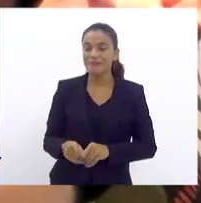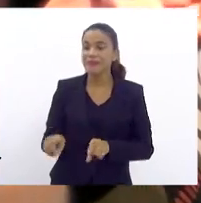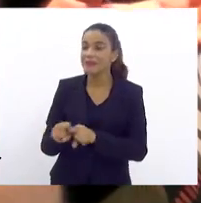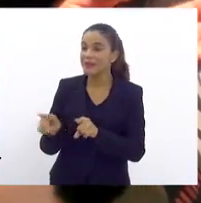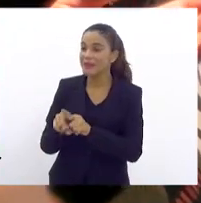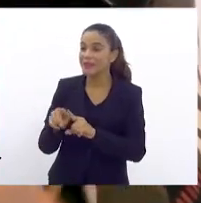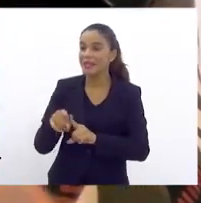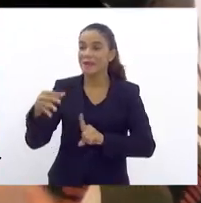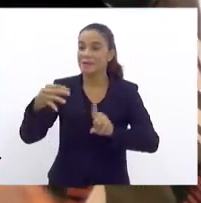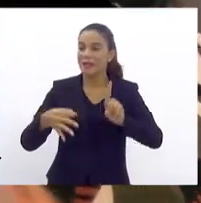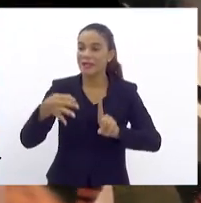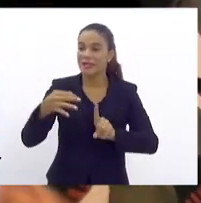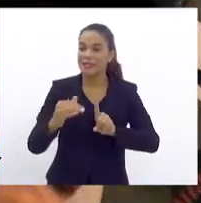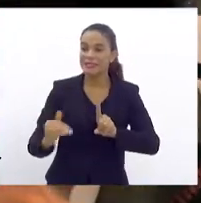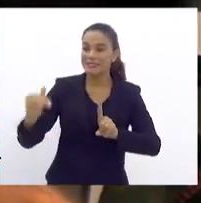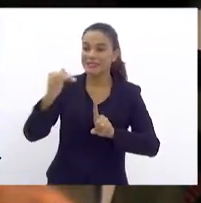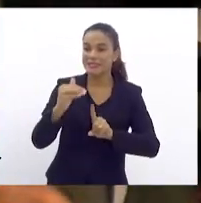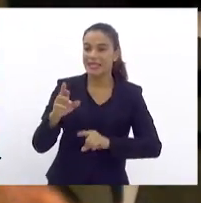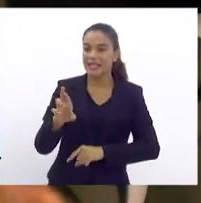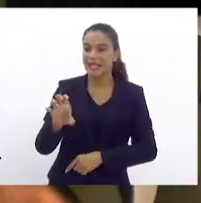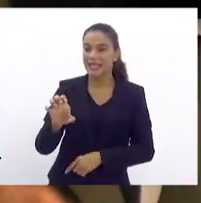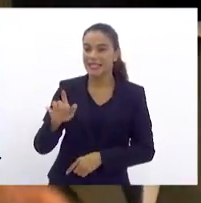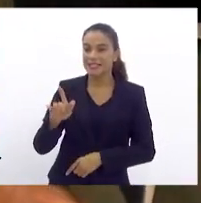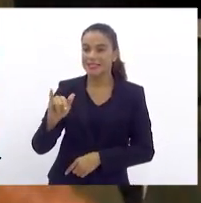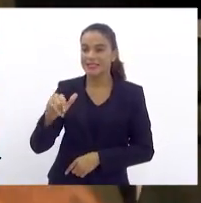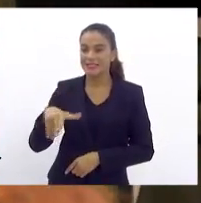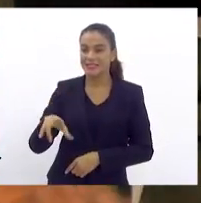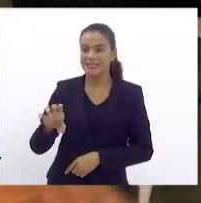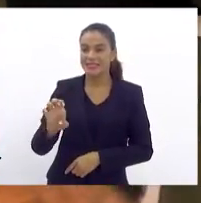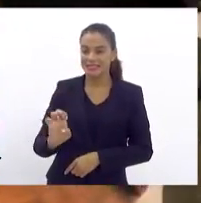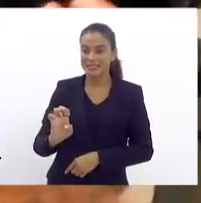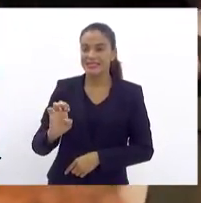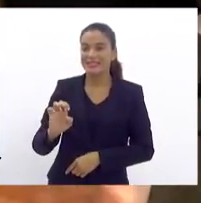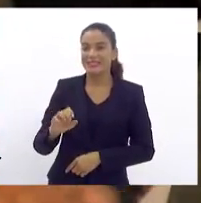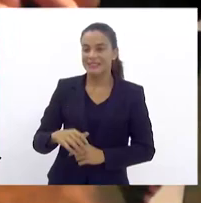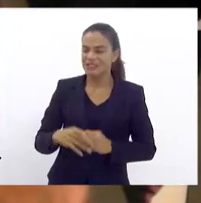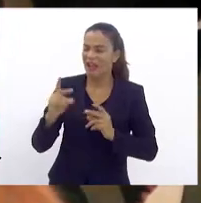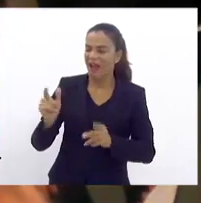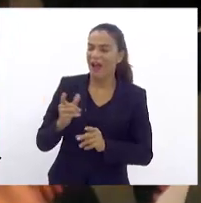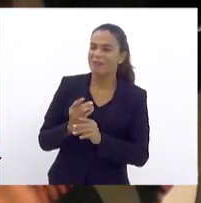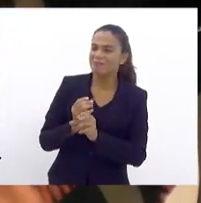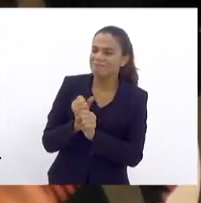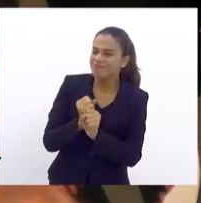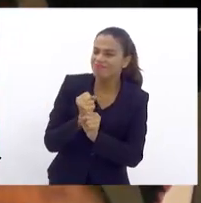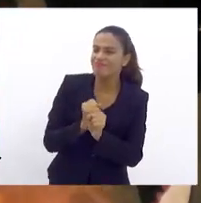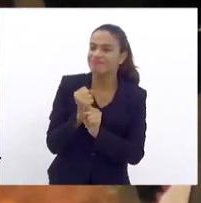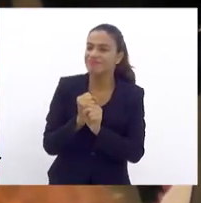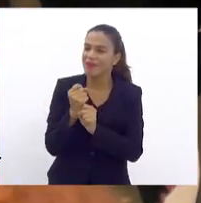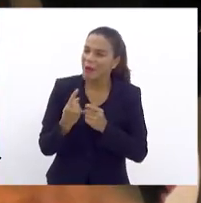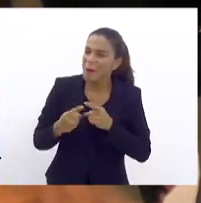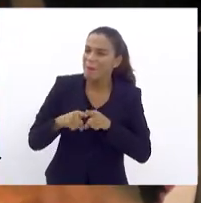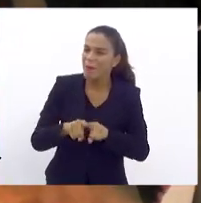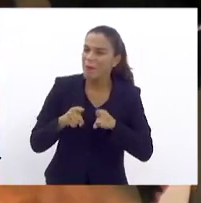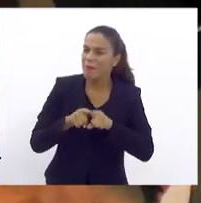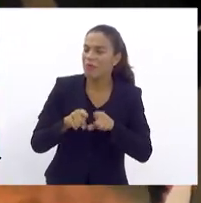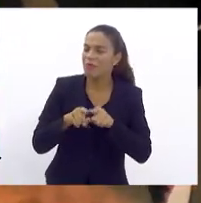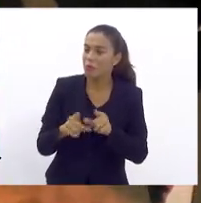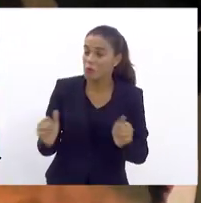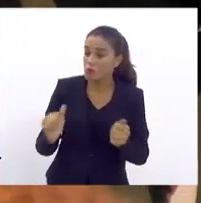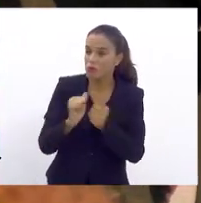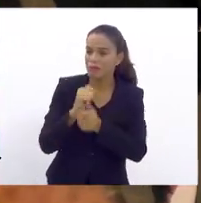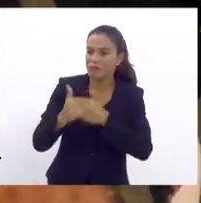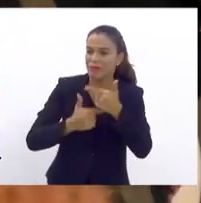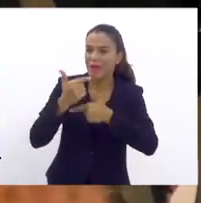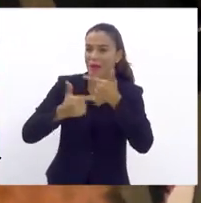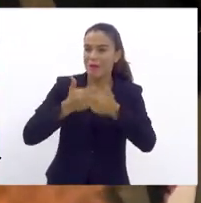desembargadora né Regina Passos com quem a gente já conviva um tempo né já desenvolvemos vários trabalhos olha